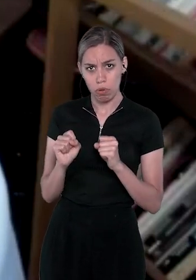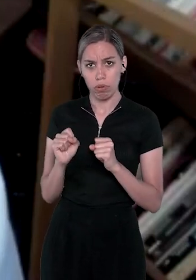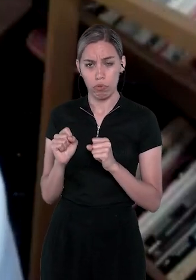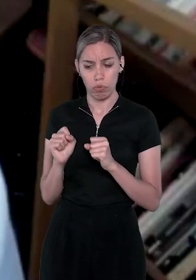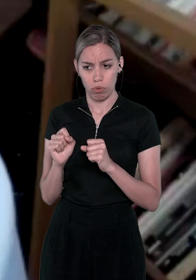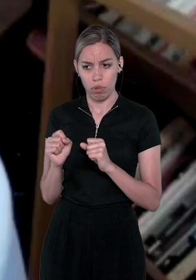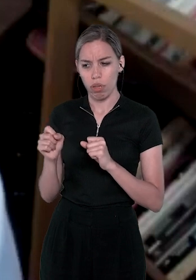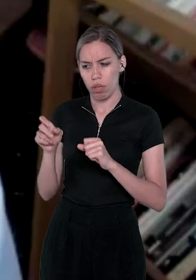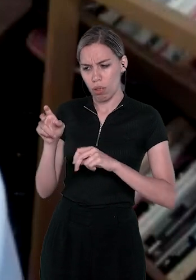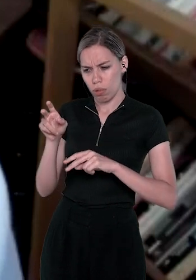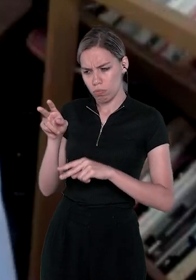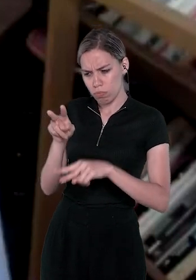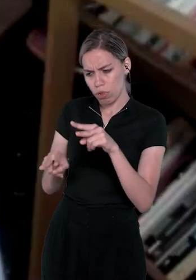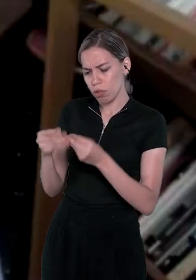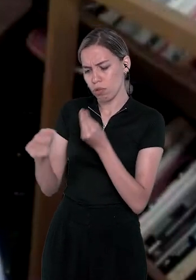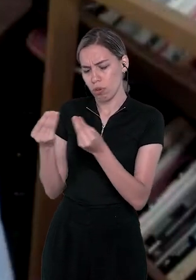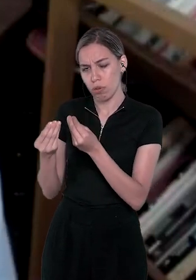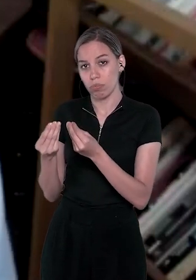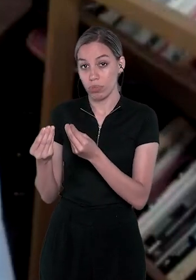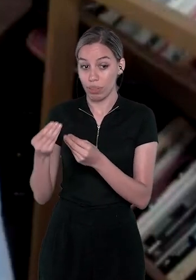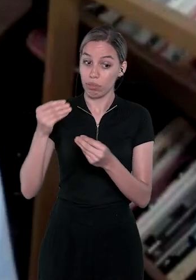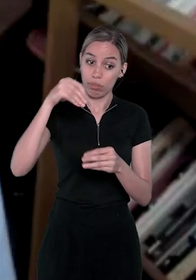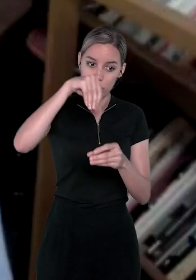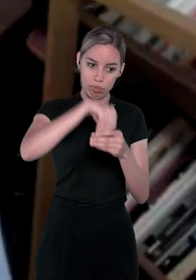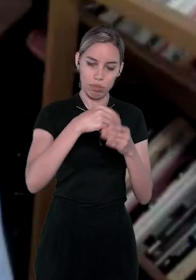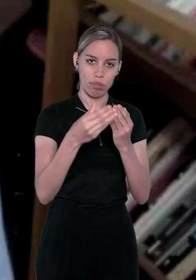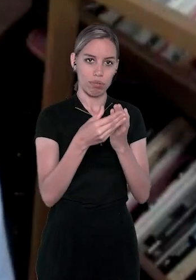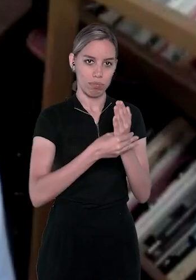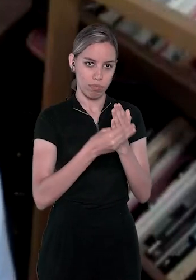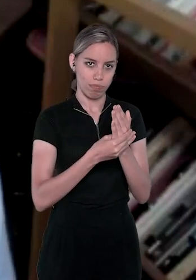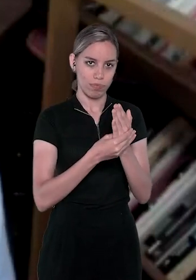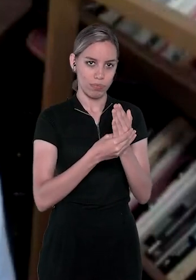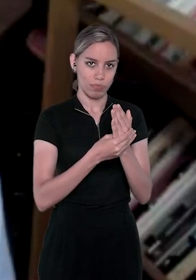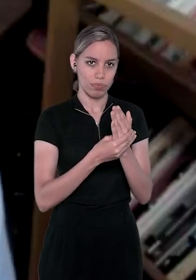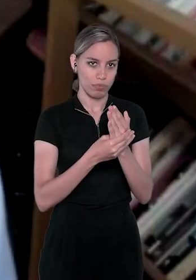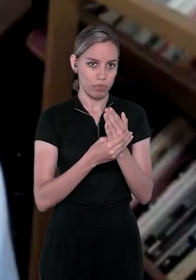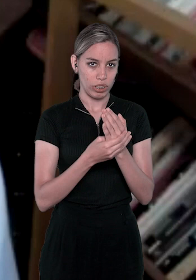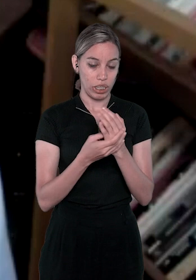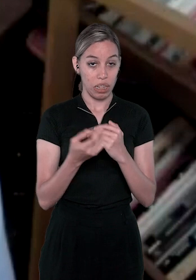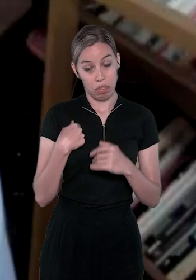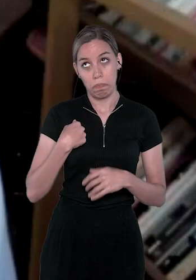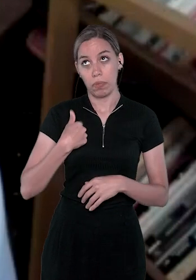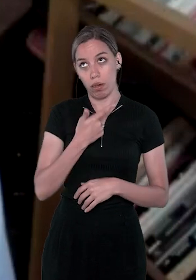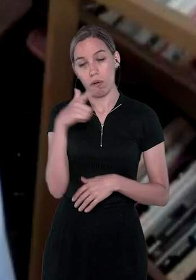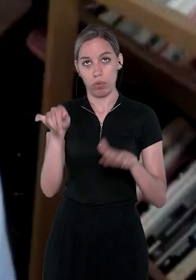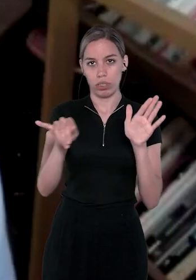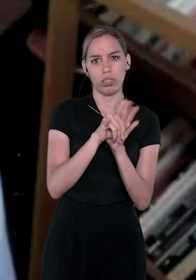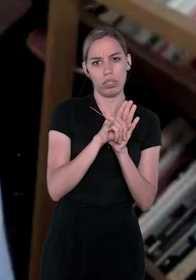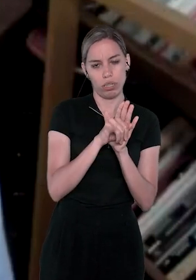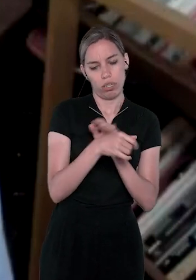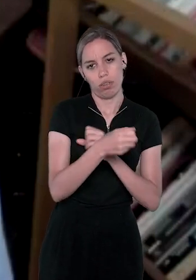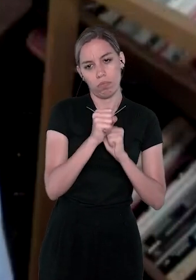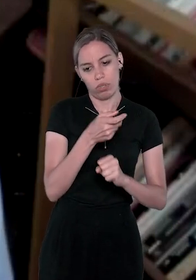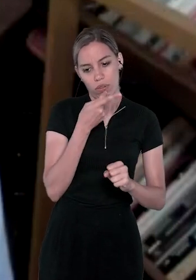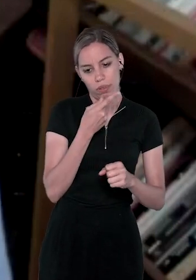ficcionista. Eu posso ir para a literatura, minha outra identidade, e tratar